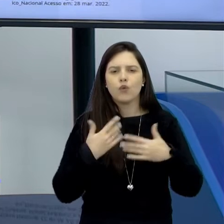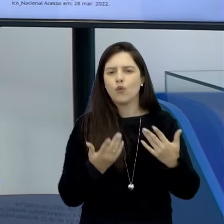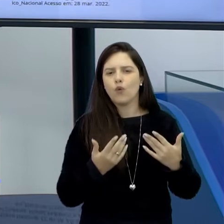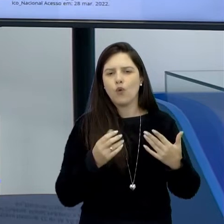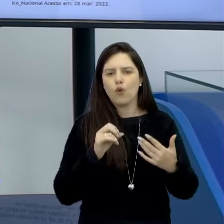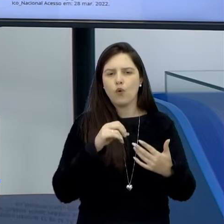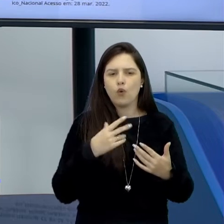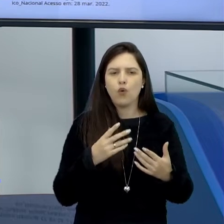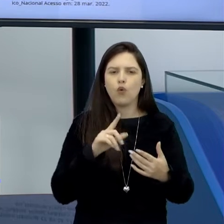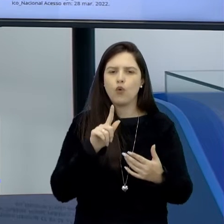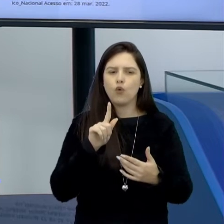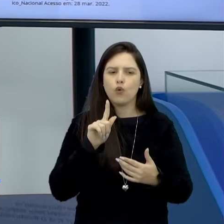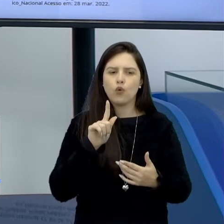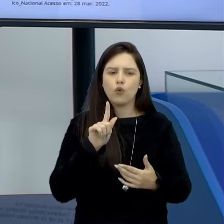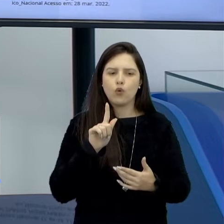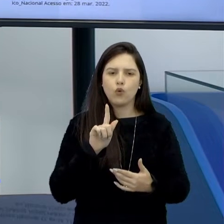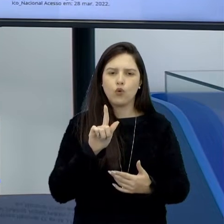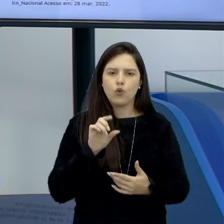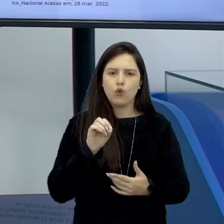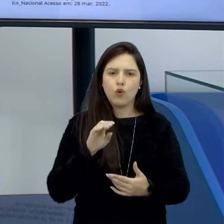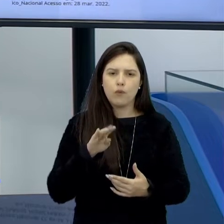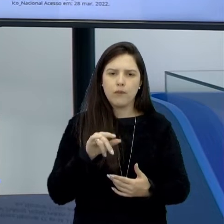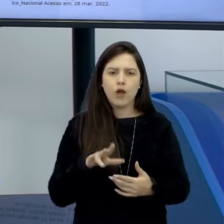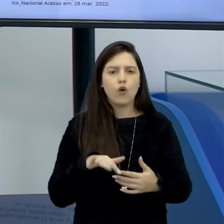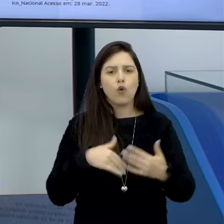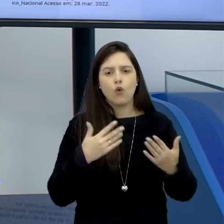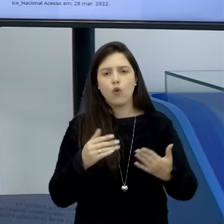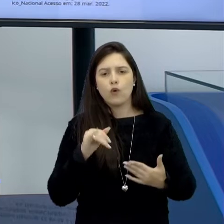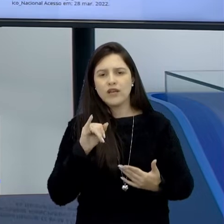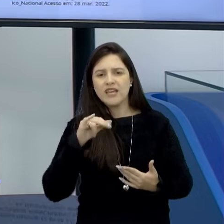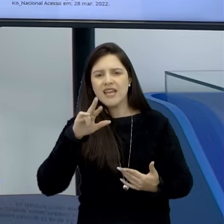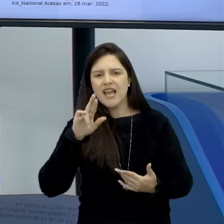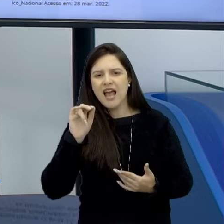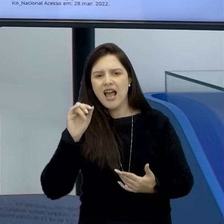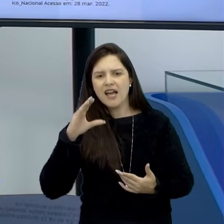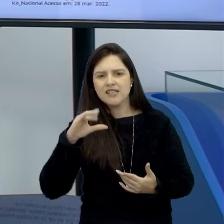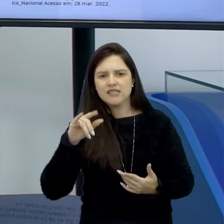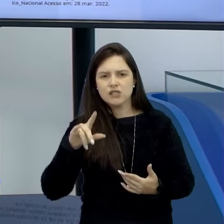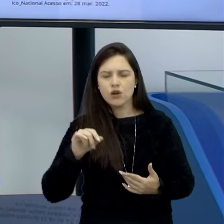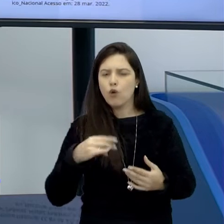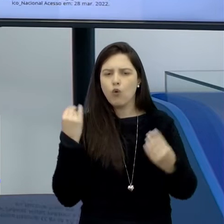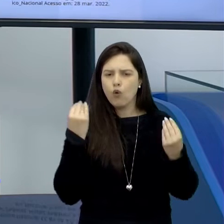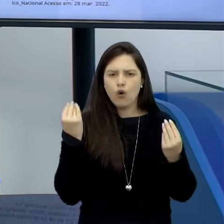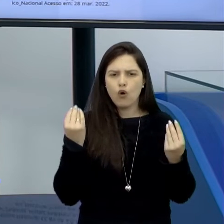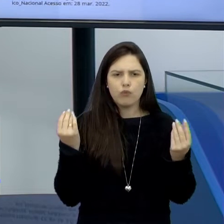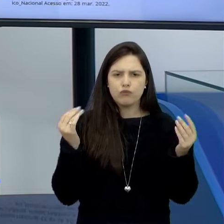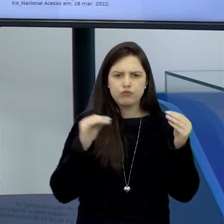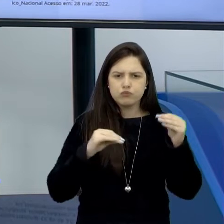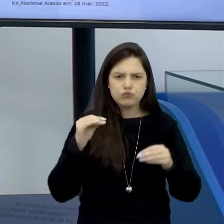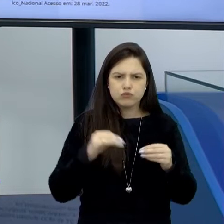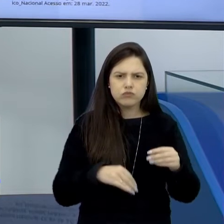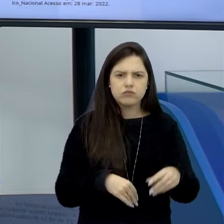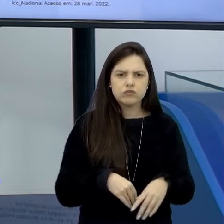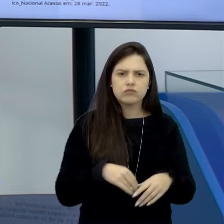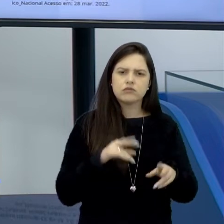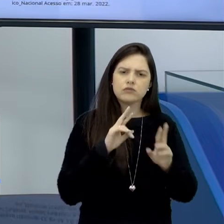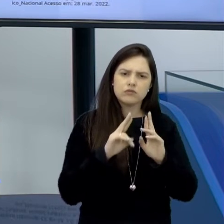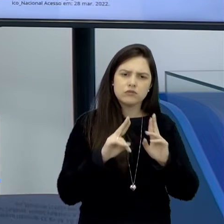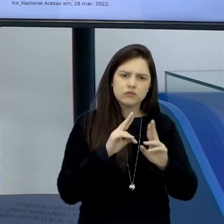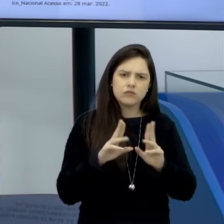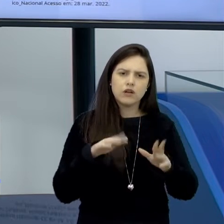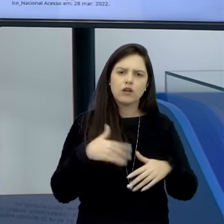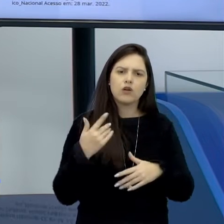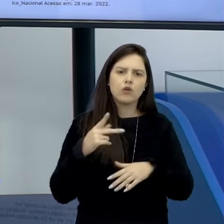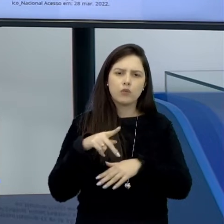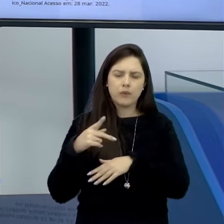regional, global, nacional, mas a gente vai começar aqui pela nacional, vamos ver como que funciona esse resguardo do patrimônio